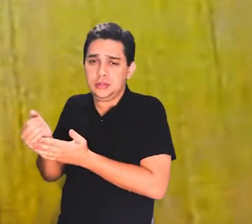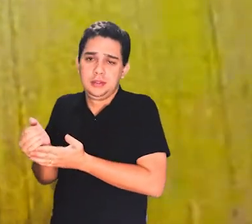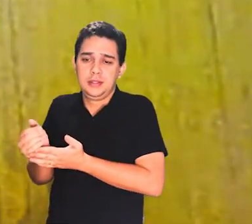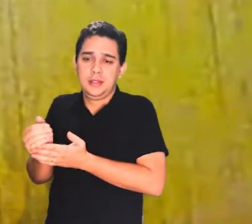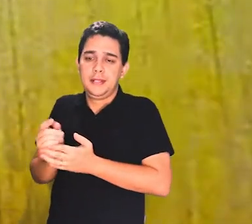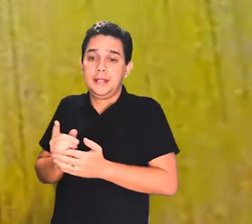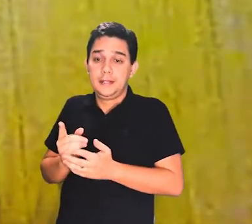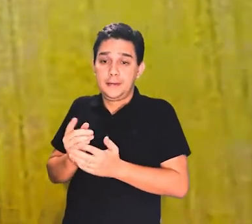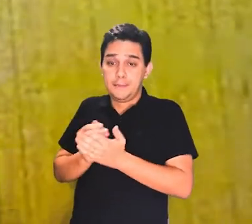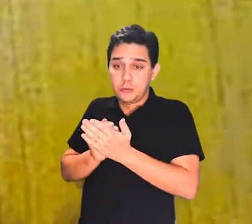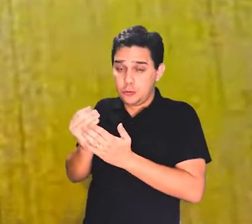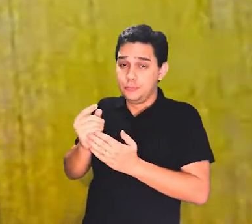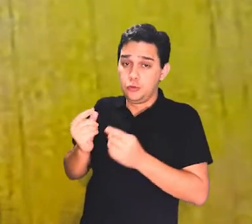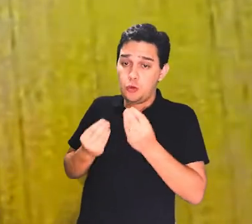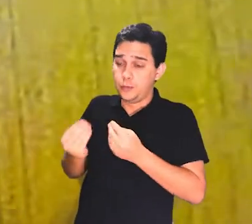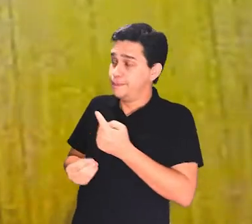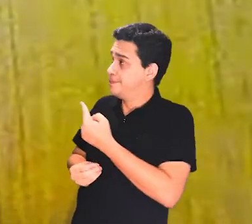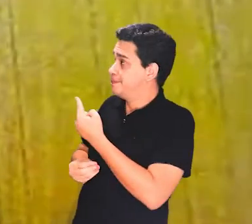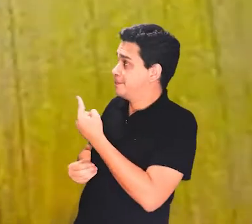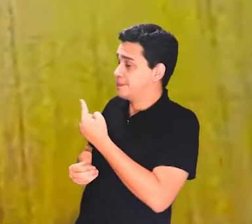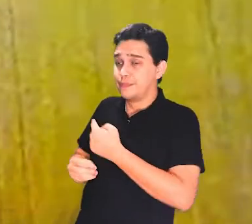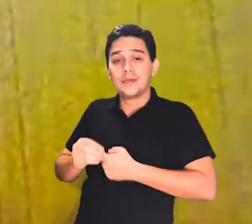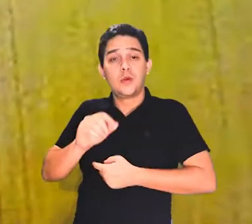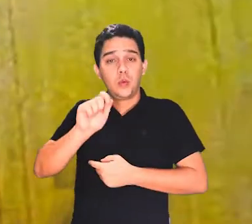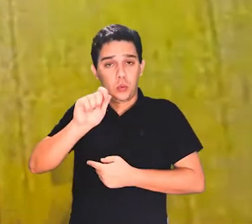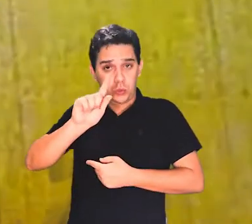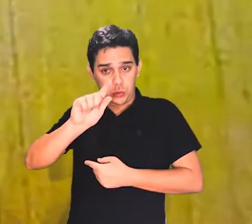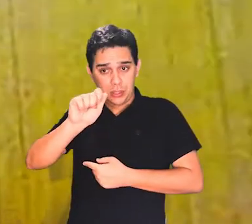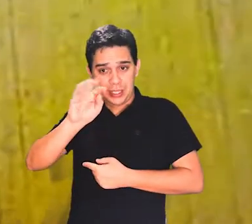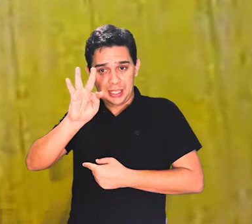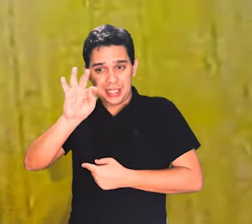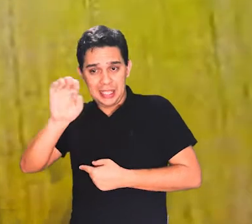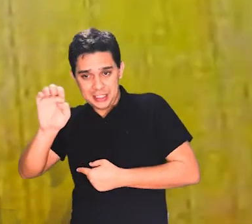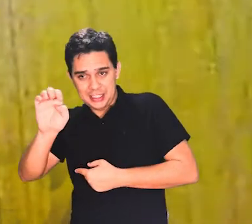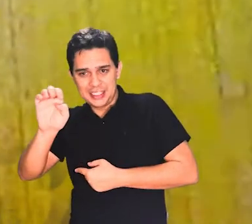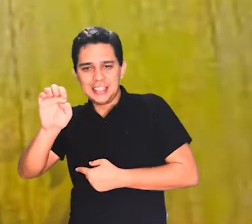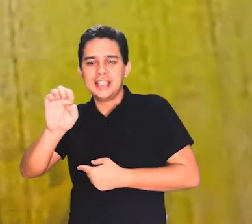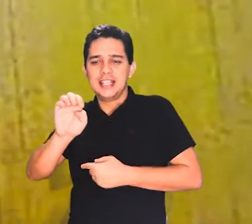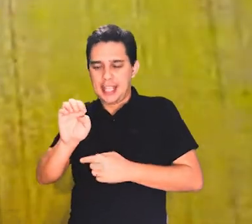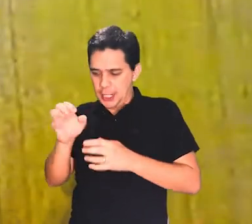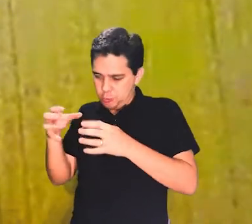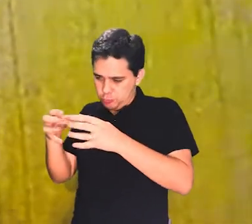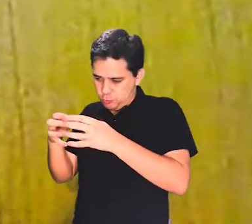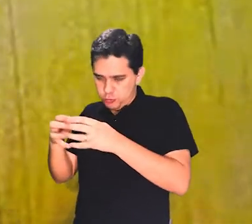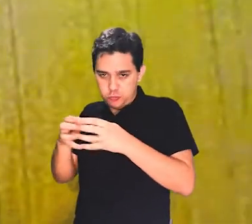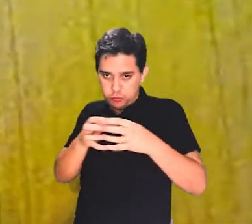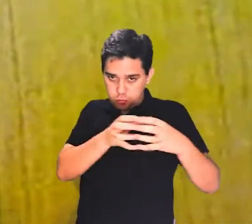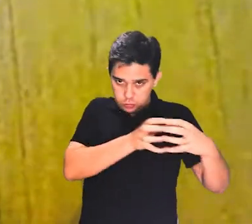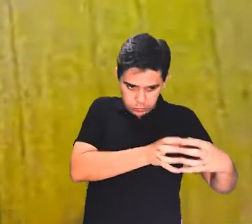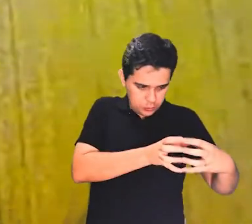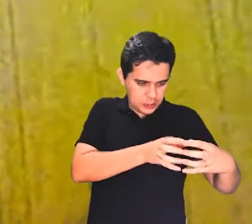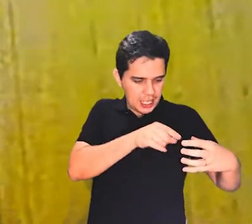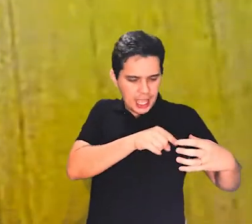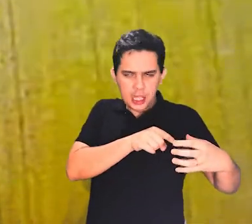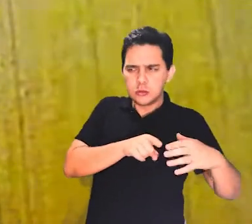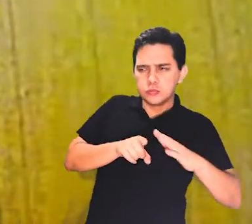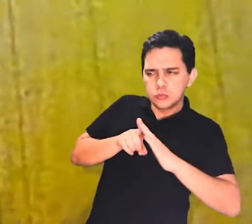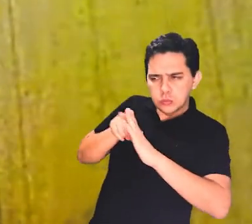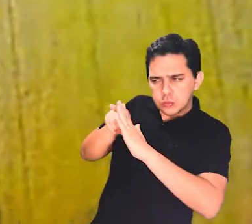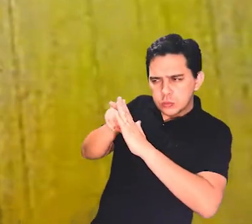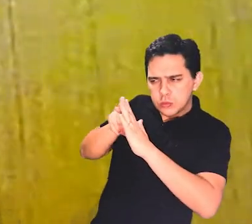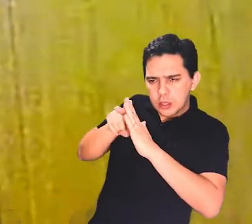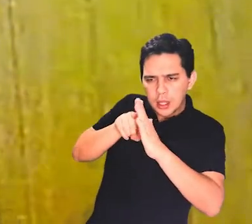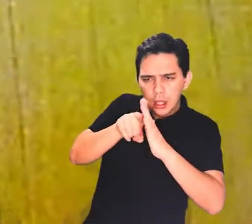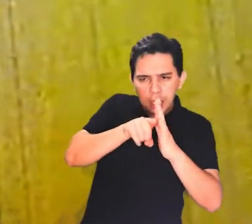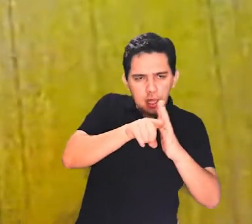de um levantamento pelo GAT. Nós temos um núcleo de políticas públicas do GAT maravilhoso. Inclusive, uma das técnicas, ela é